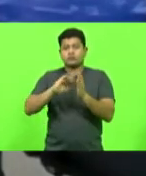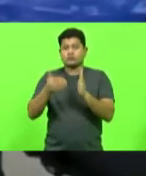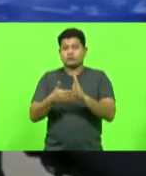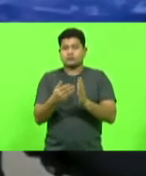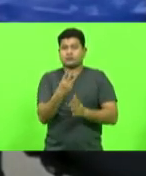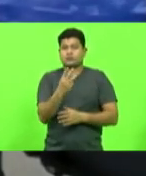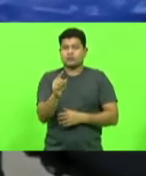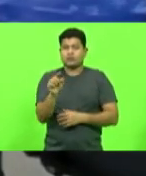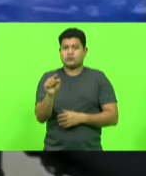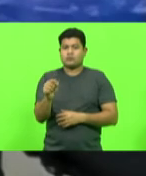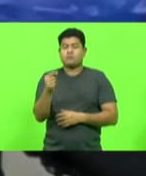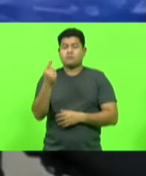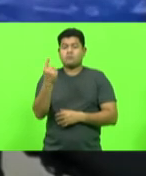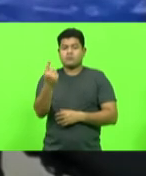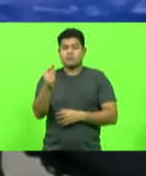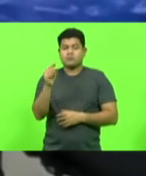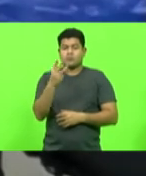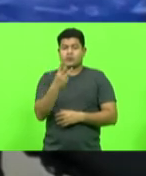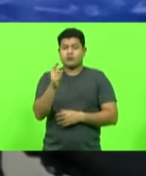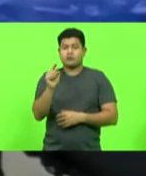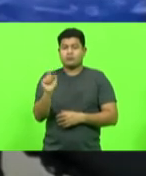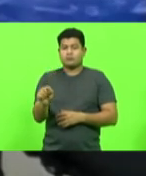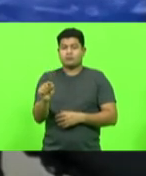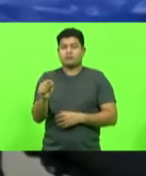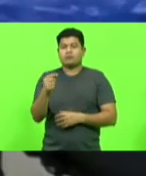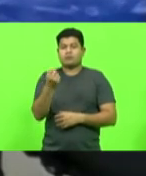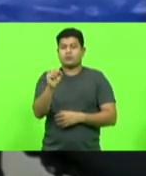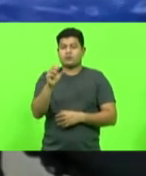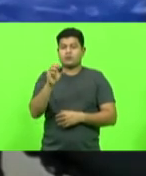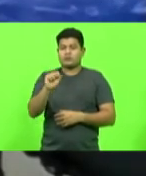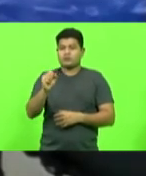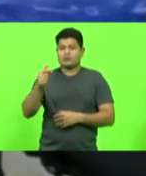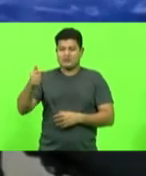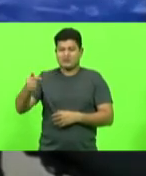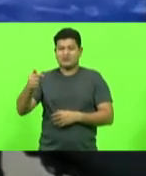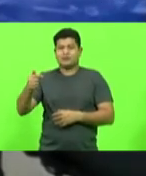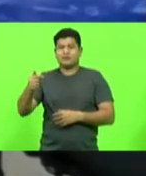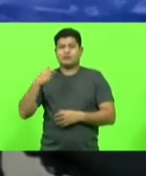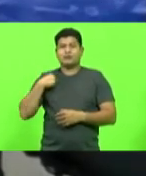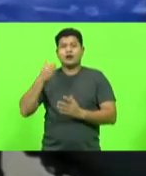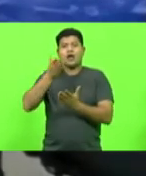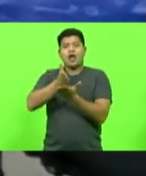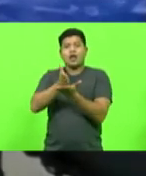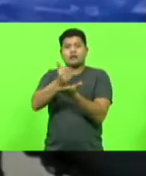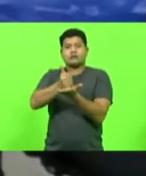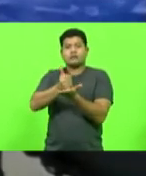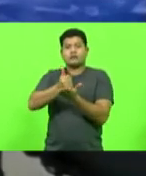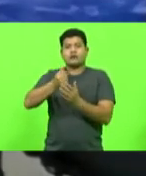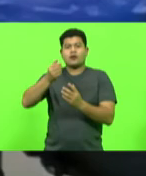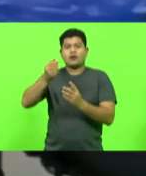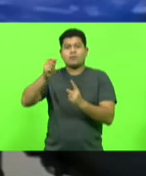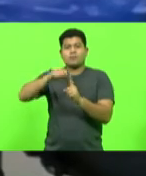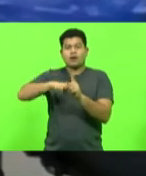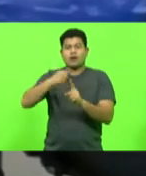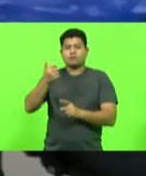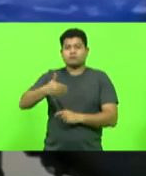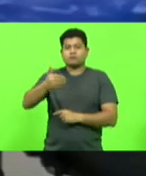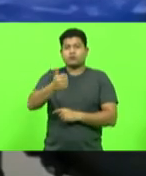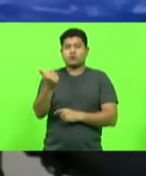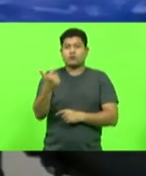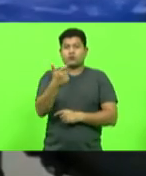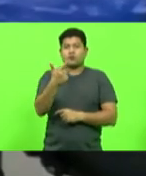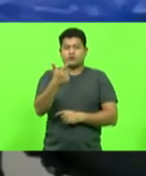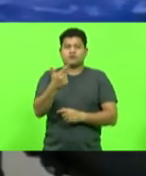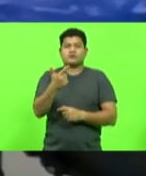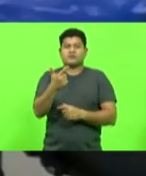R$31.887 por proteção. E ainda dividir esse valor por 12 meses, né? Que o cofinanciamento ele tem que ser de janeiro a